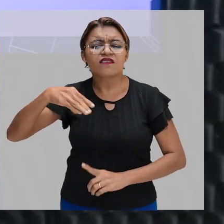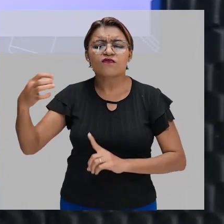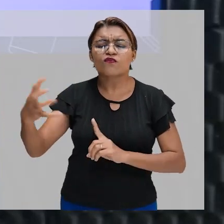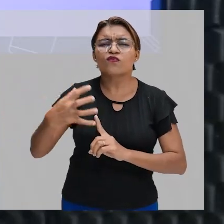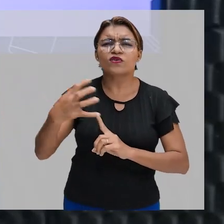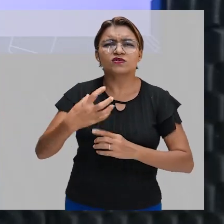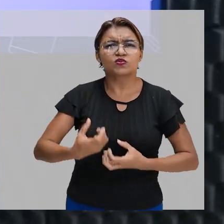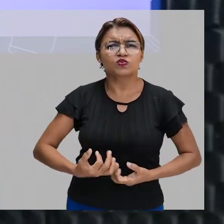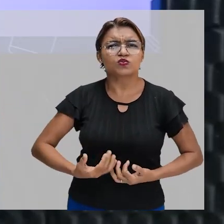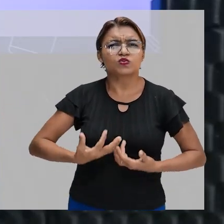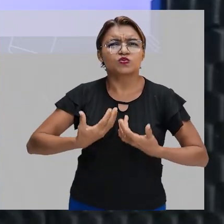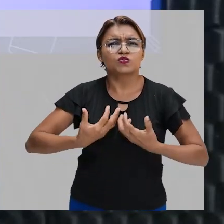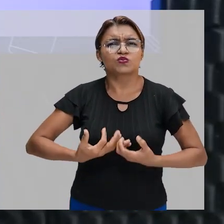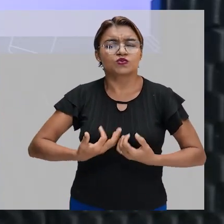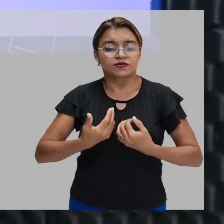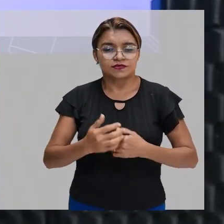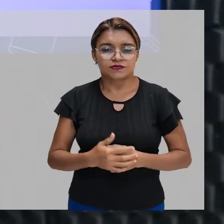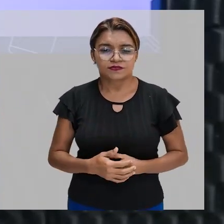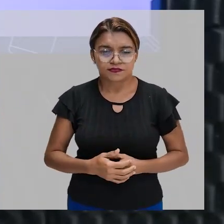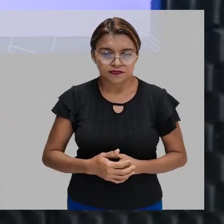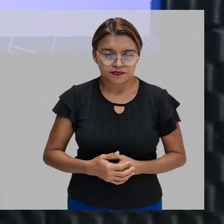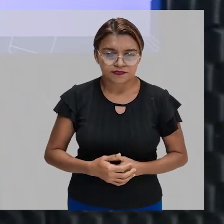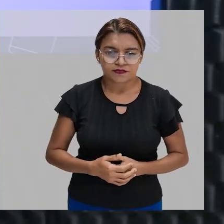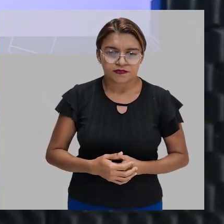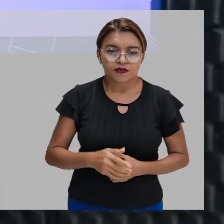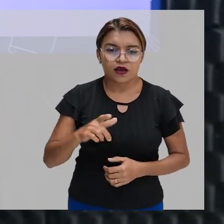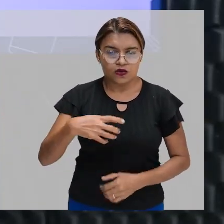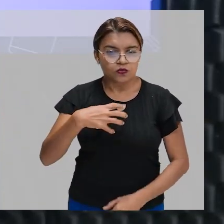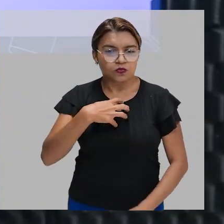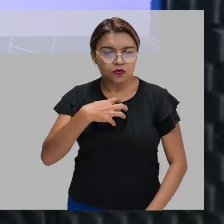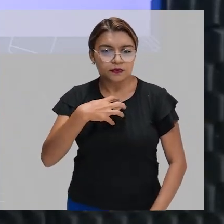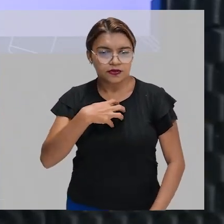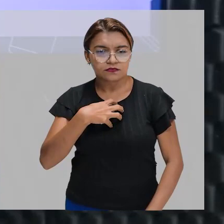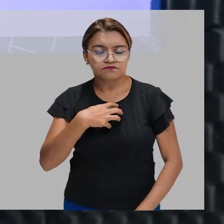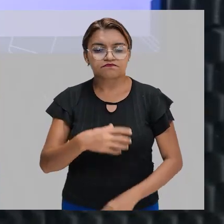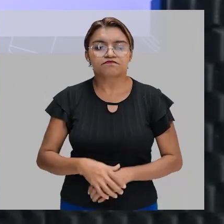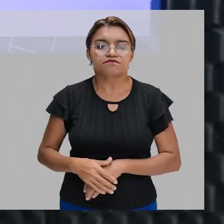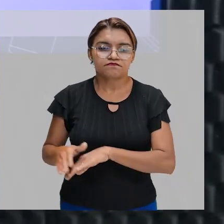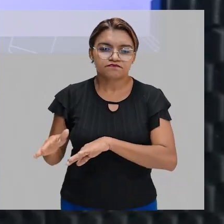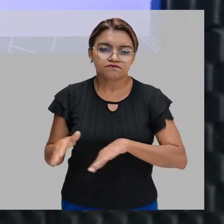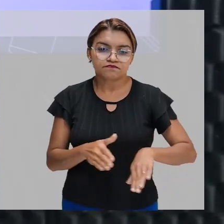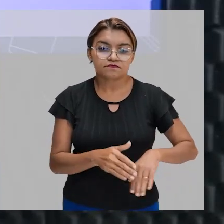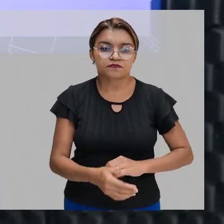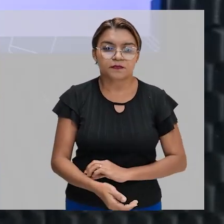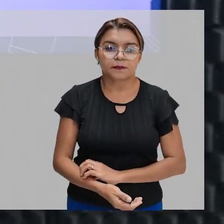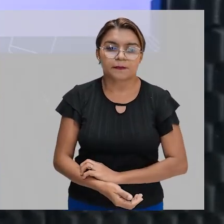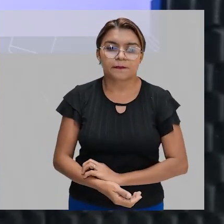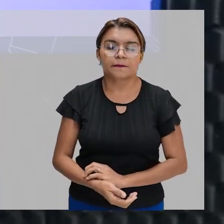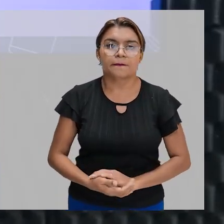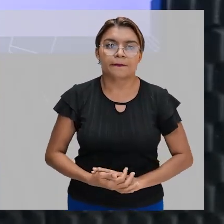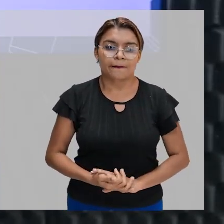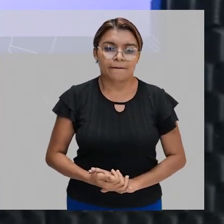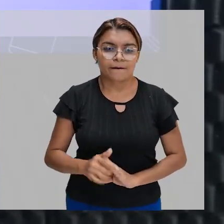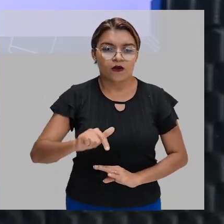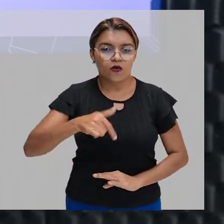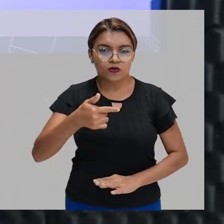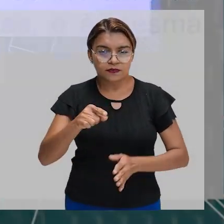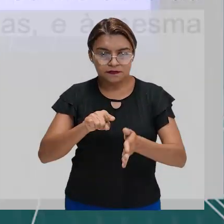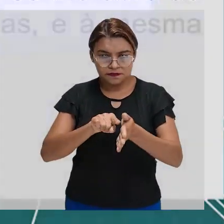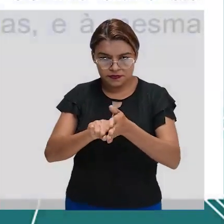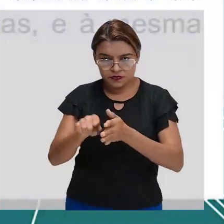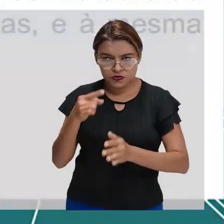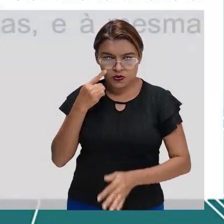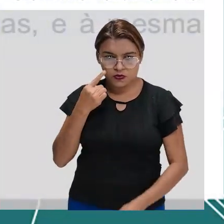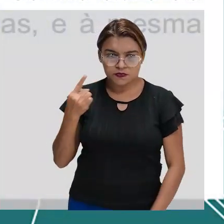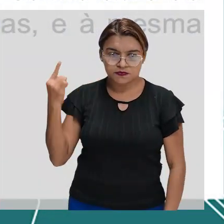essa chama que a letra consome então aqui o estado dele é esse tá bom mais uma questão diz